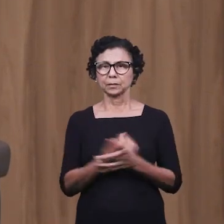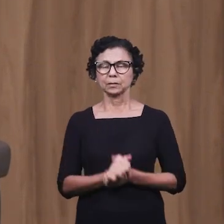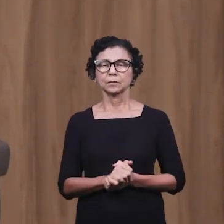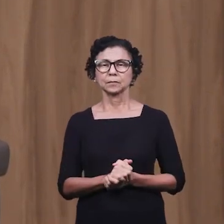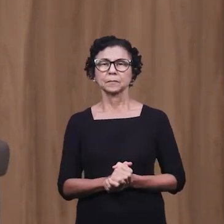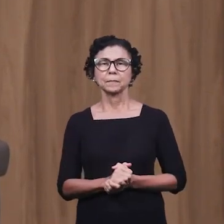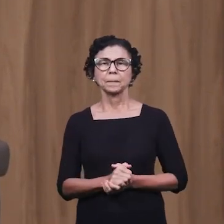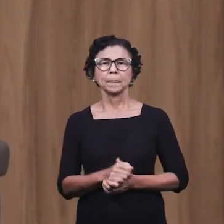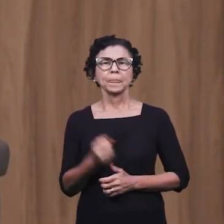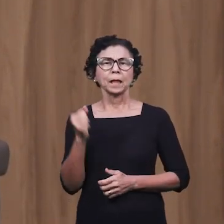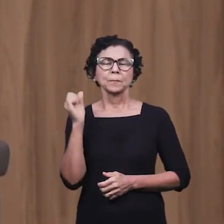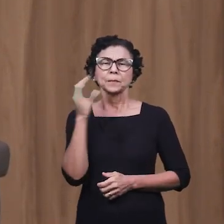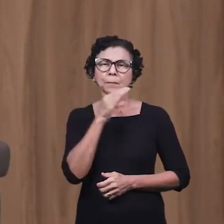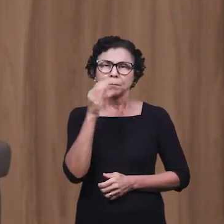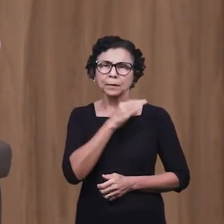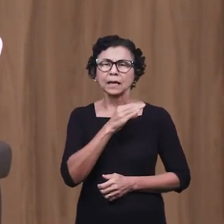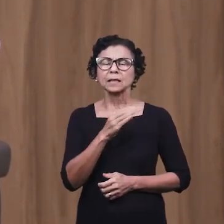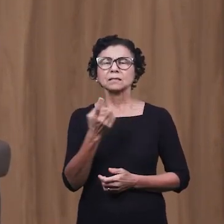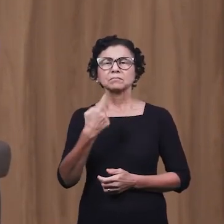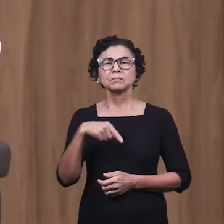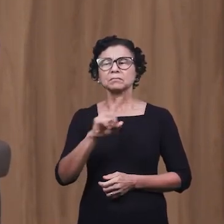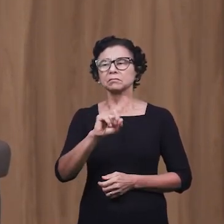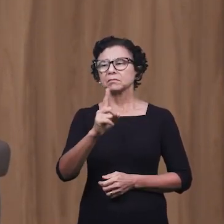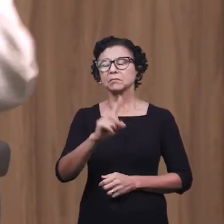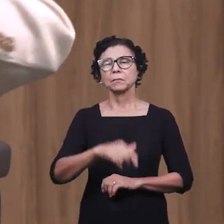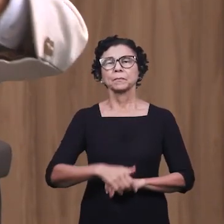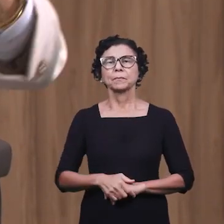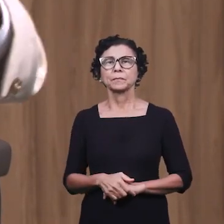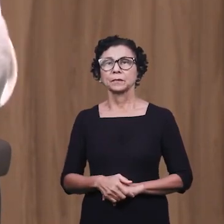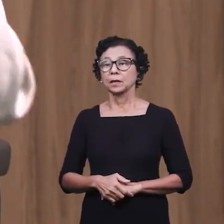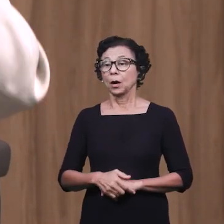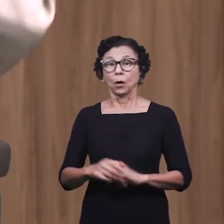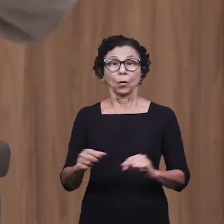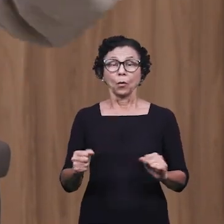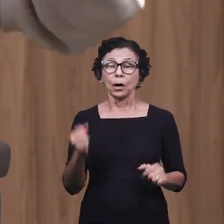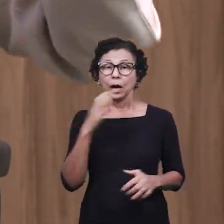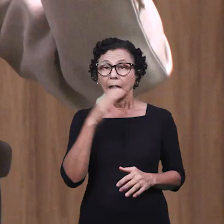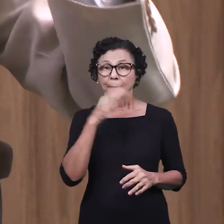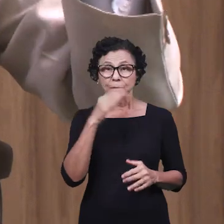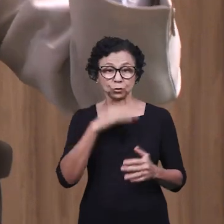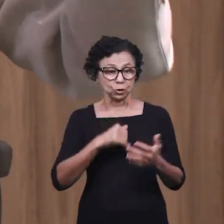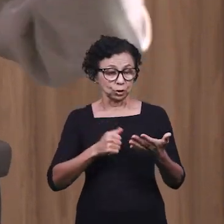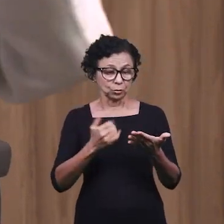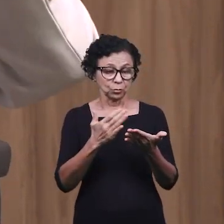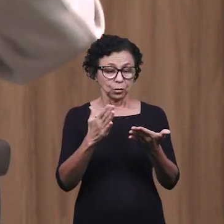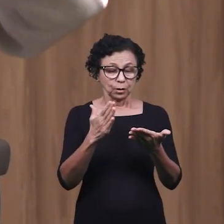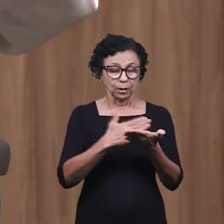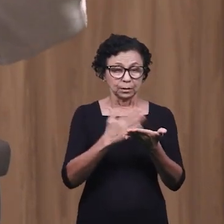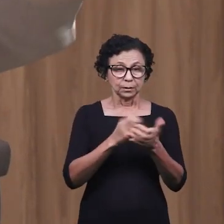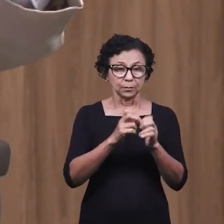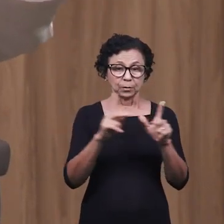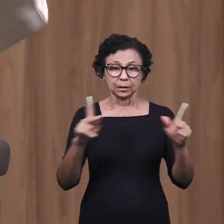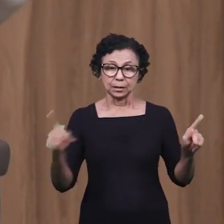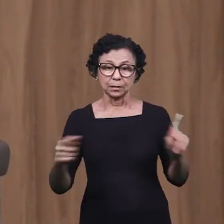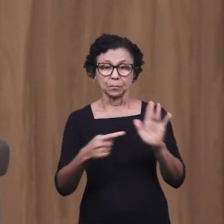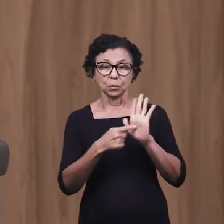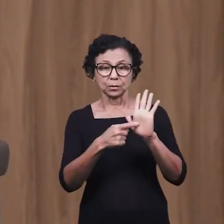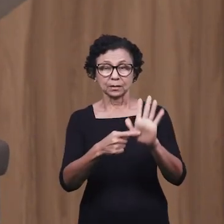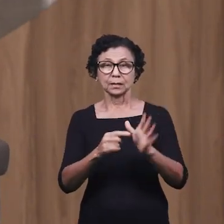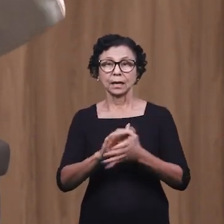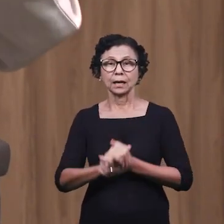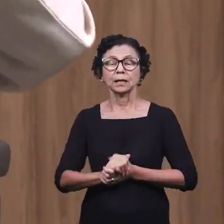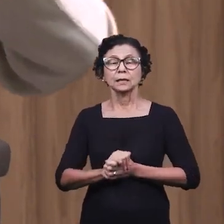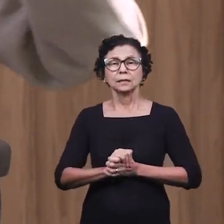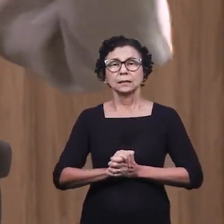pressa. Nós não estamos com pressa. Dizer, olha, vamos acabar o livro, vamos mostrar aqui que a bênção, 7